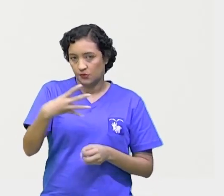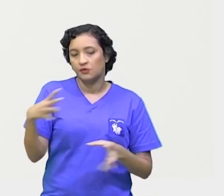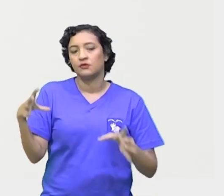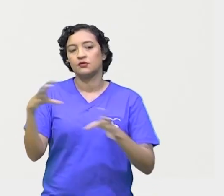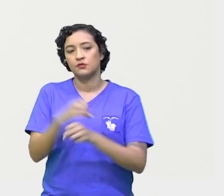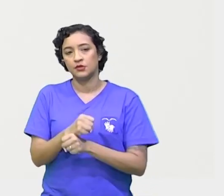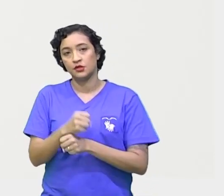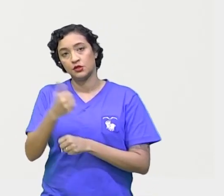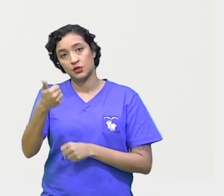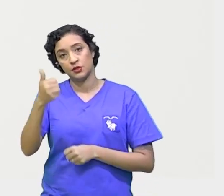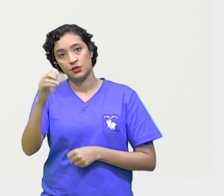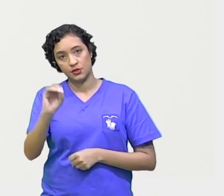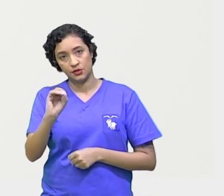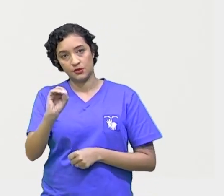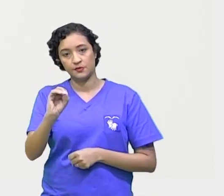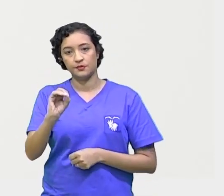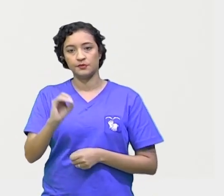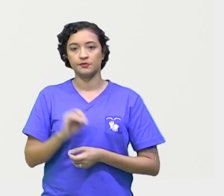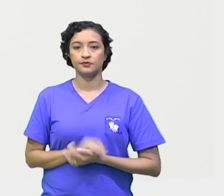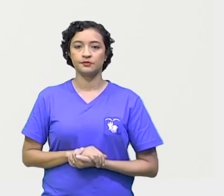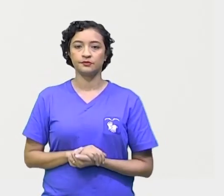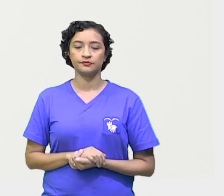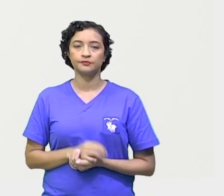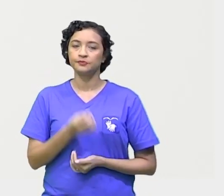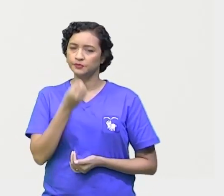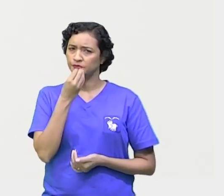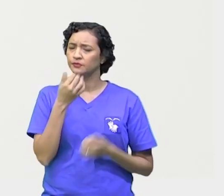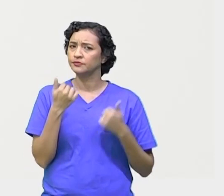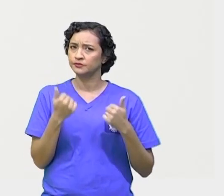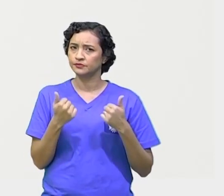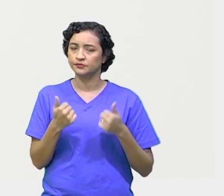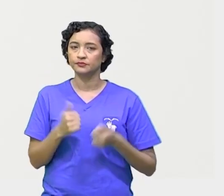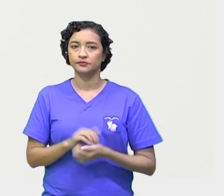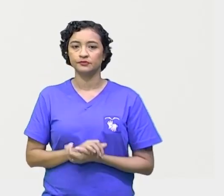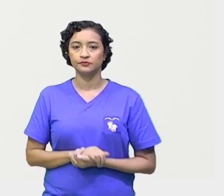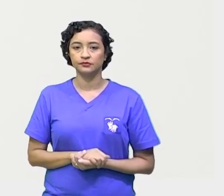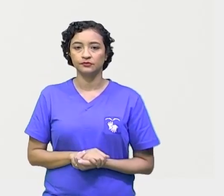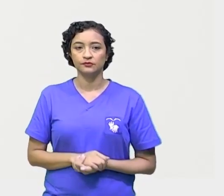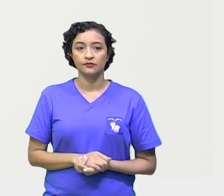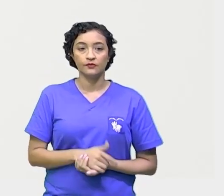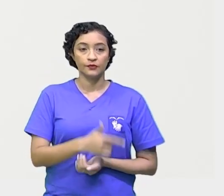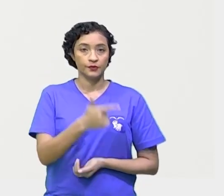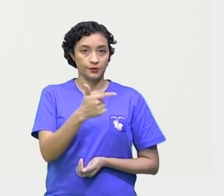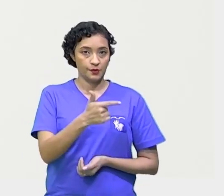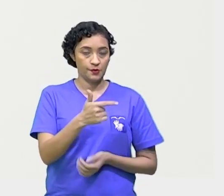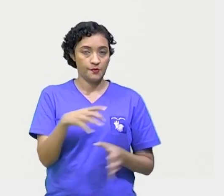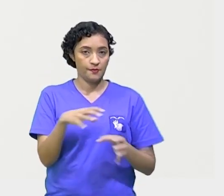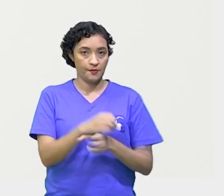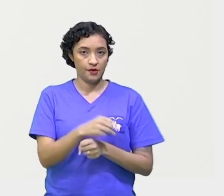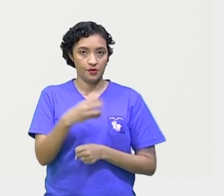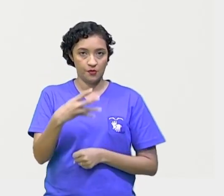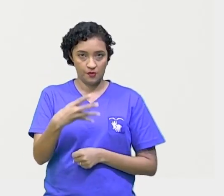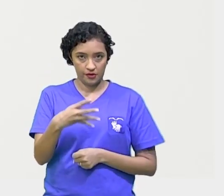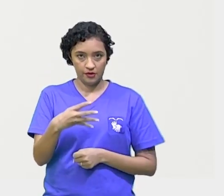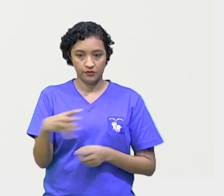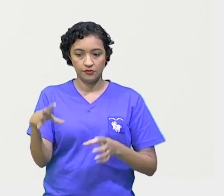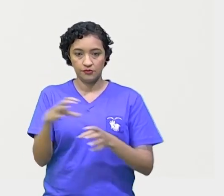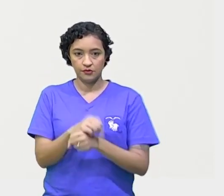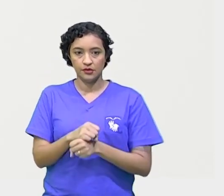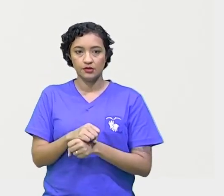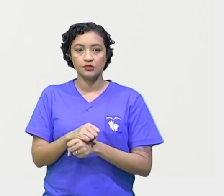mais 10 muito bem então vamos lá dois mais 466